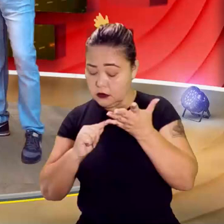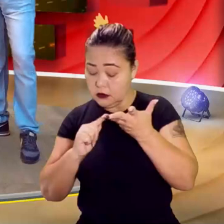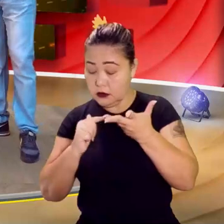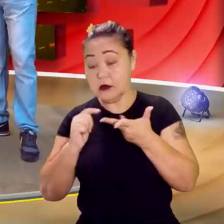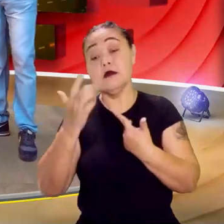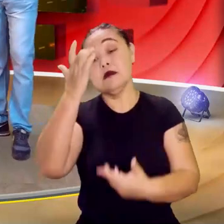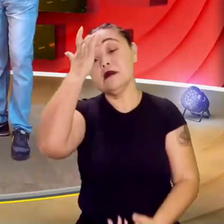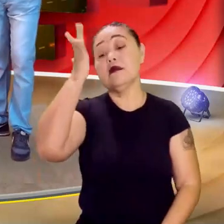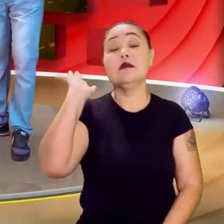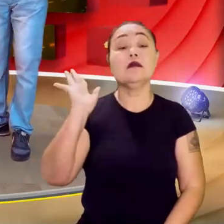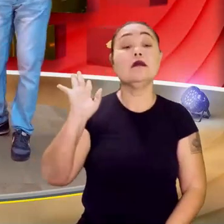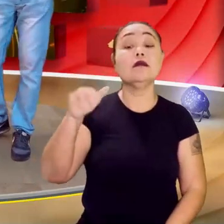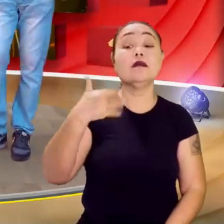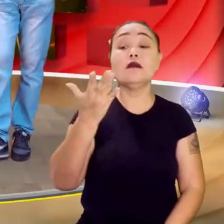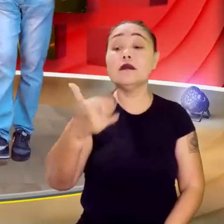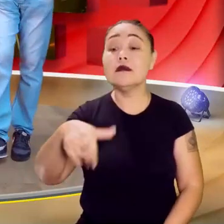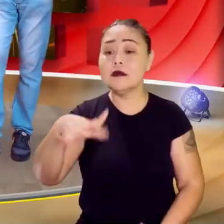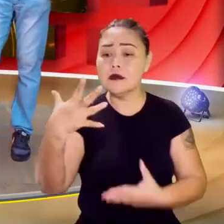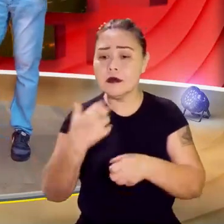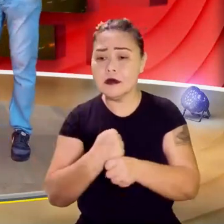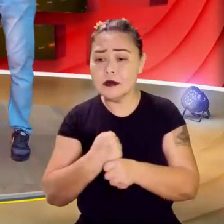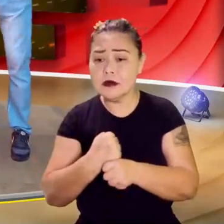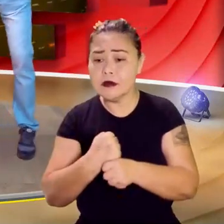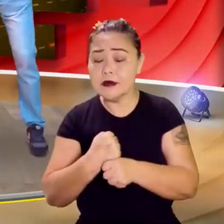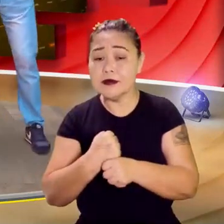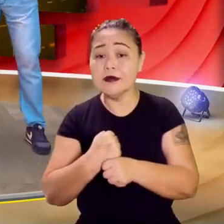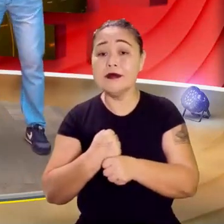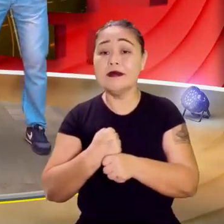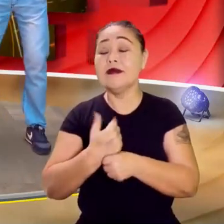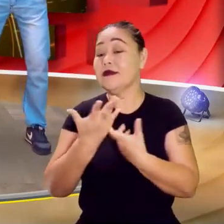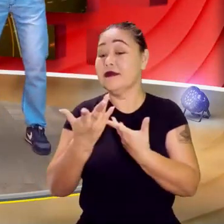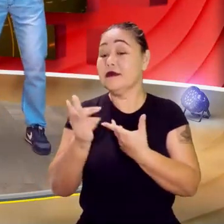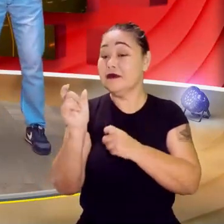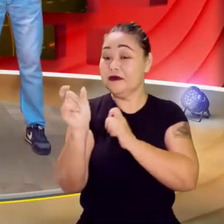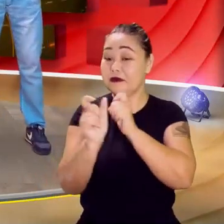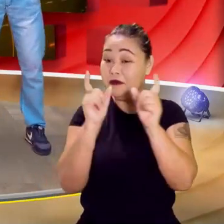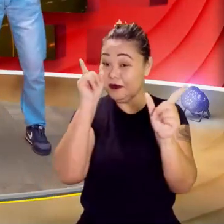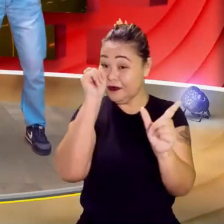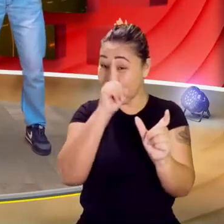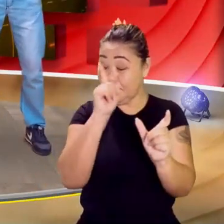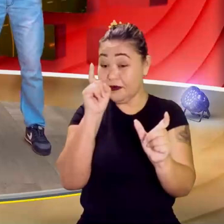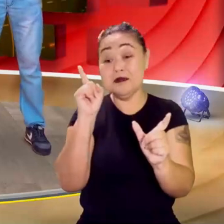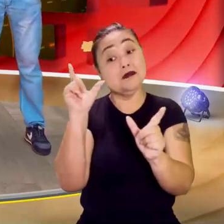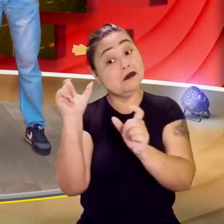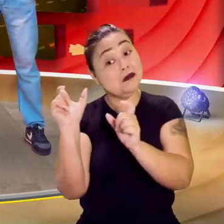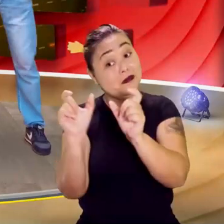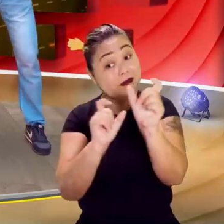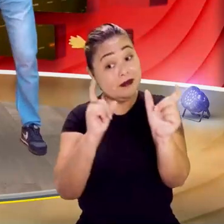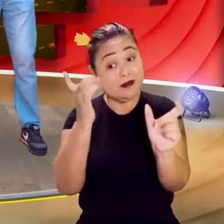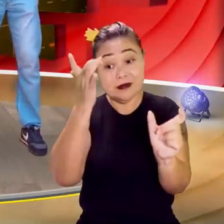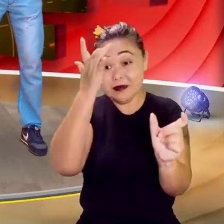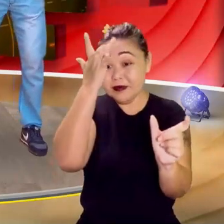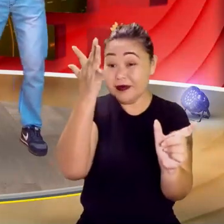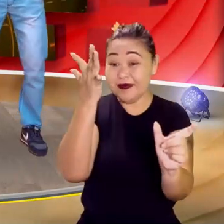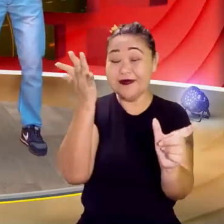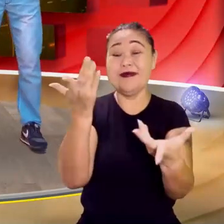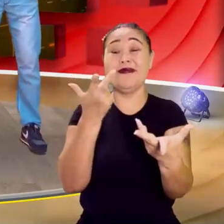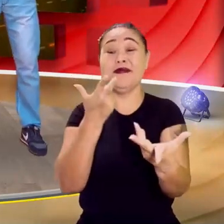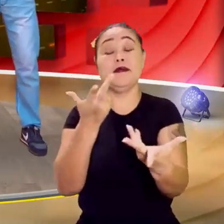tá fácil. Tá fácil? E ainda vou somar? Palavras fáceis. Palavras difíceis? Palavras difíceis de serem